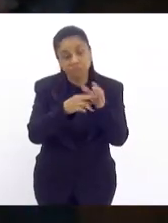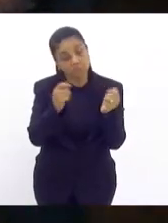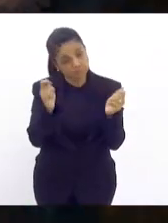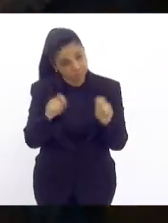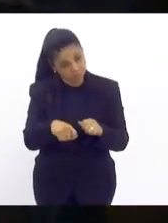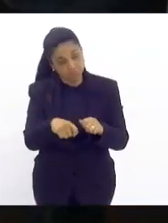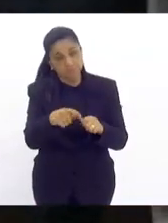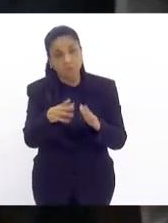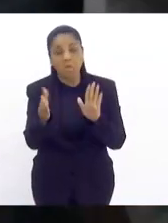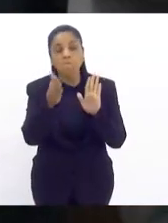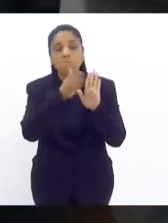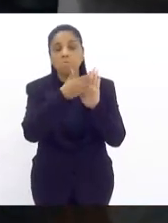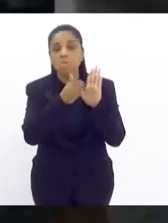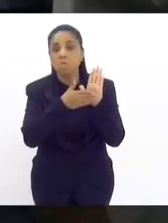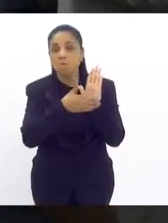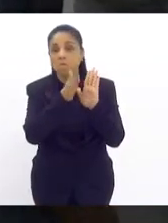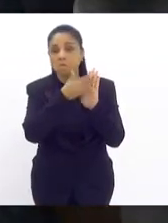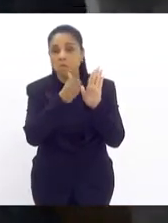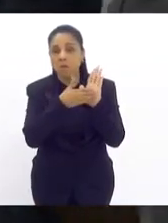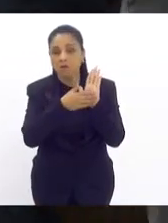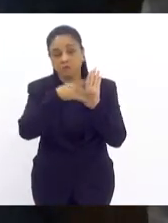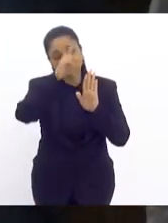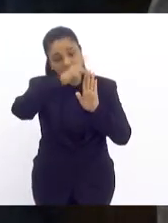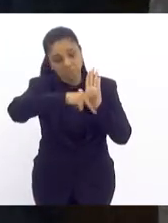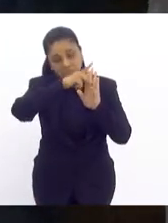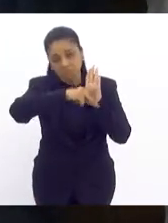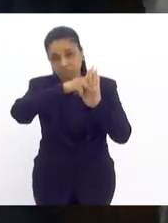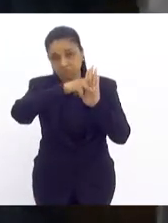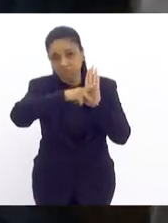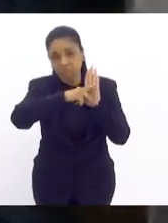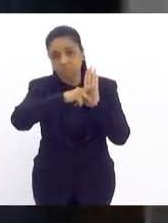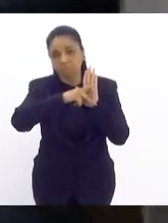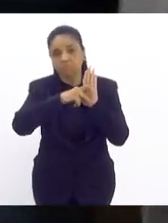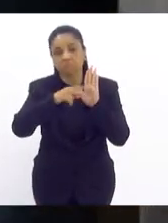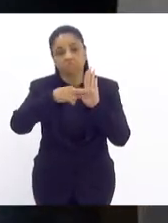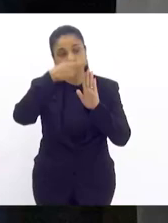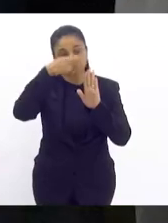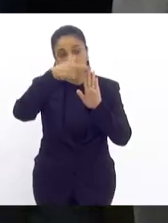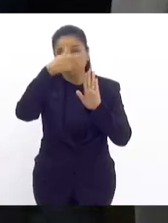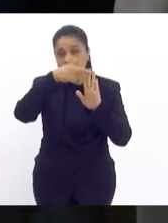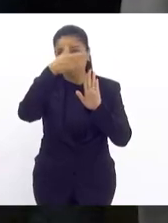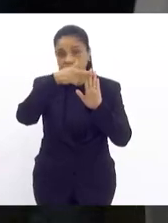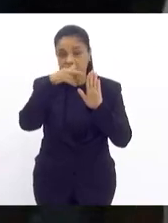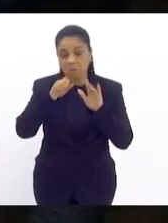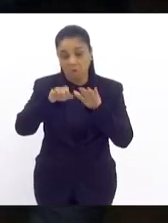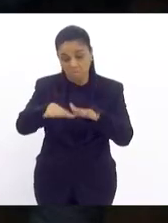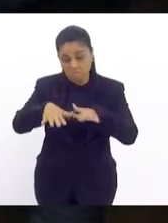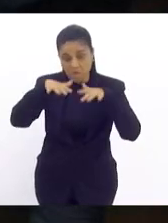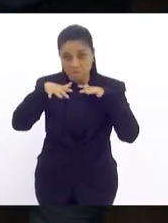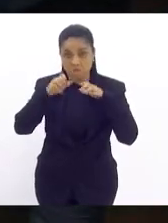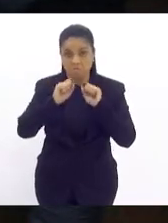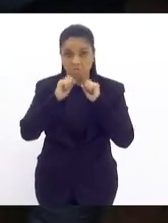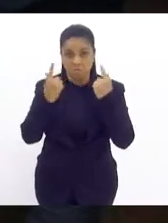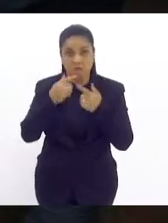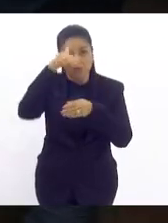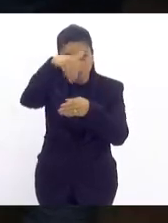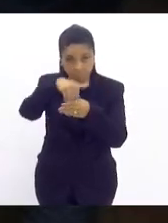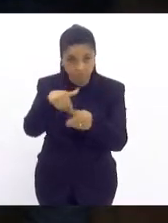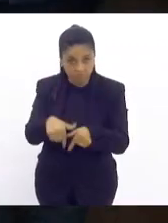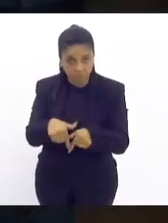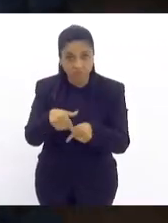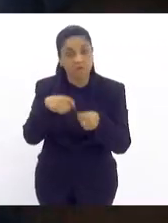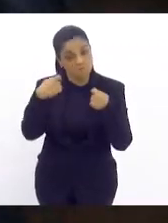ela seja transformado num projeto de resolução e venha plenário mas até isso acontecer nós temos uma regra e não